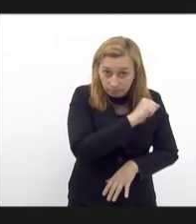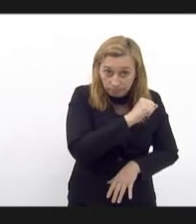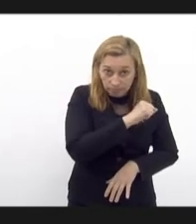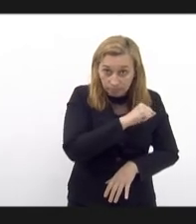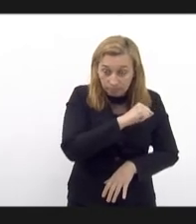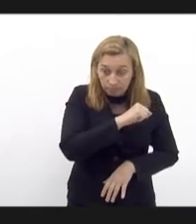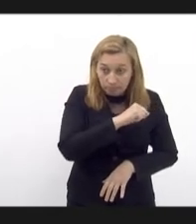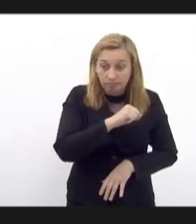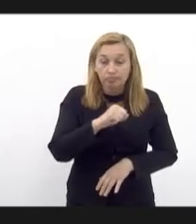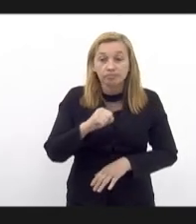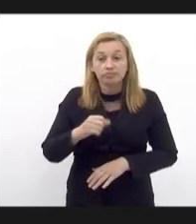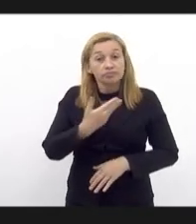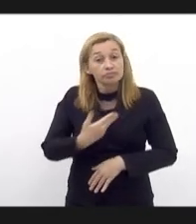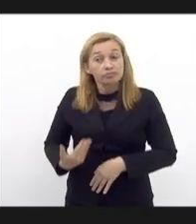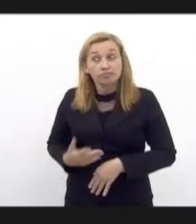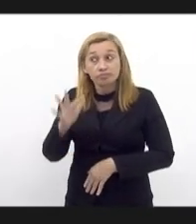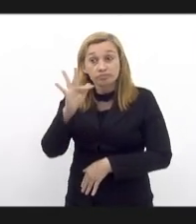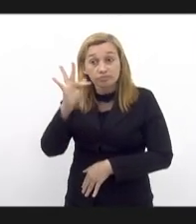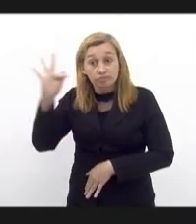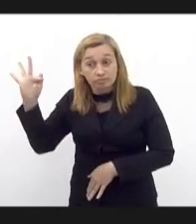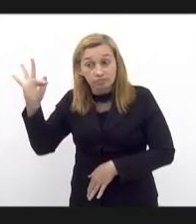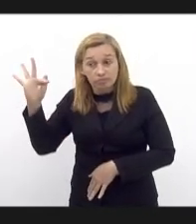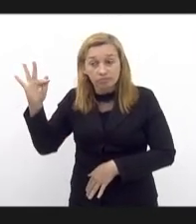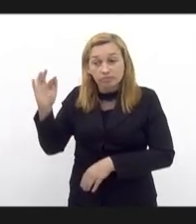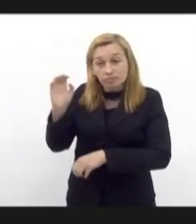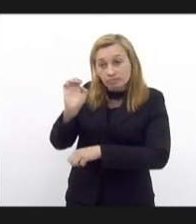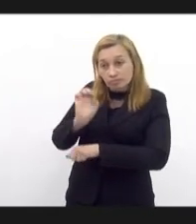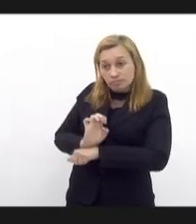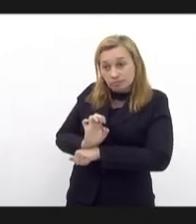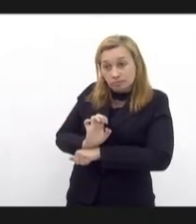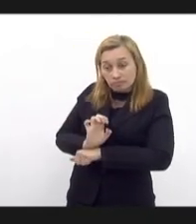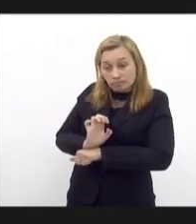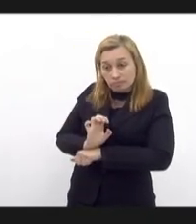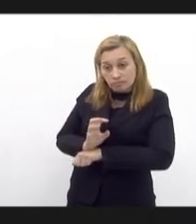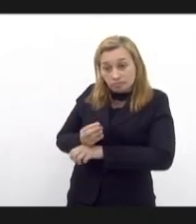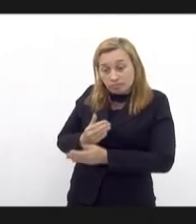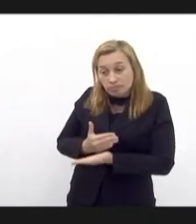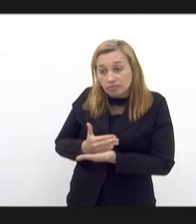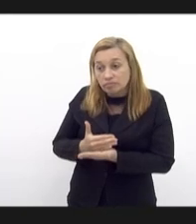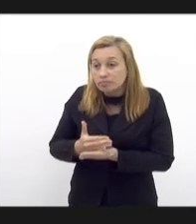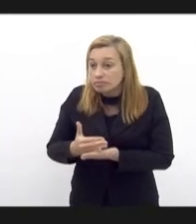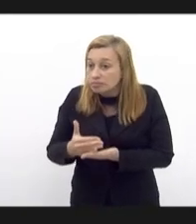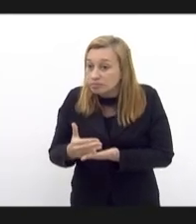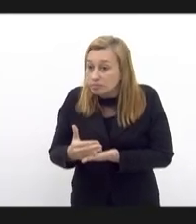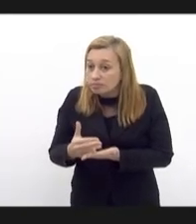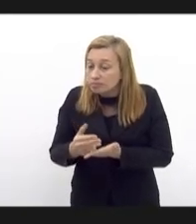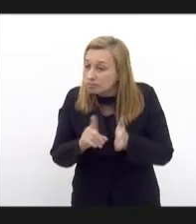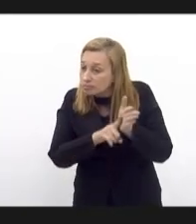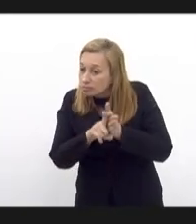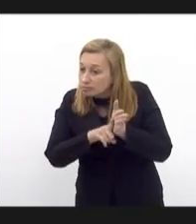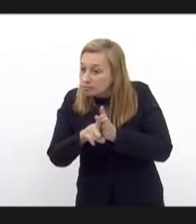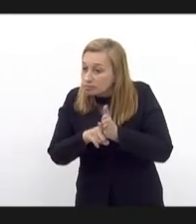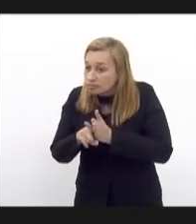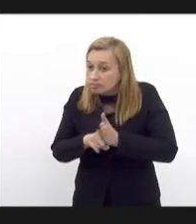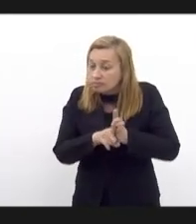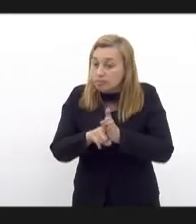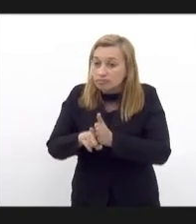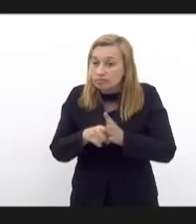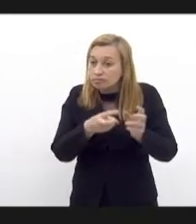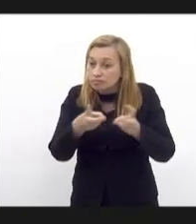imediatamente ao governo federal que o Estado está dando início à revisão das